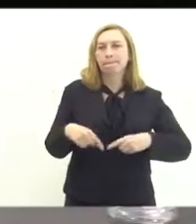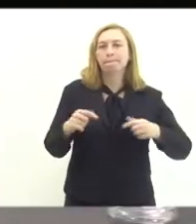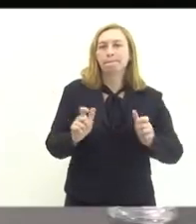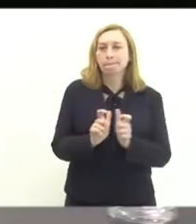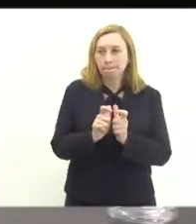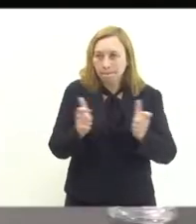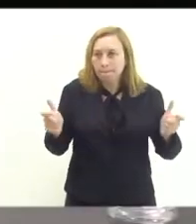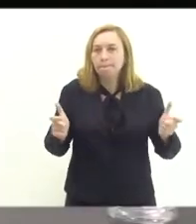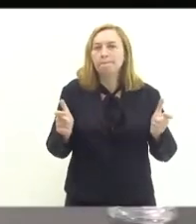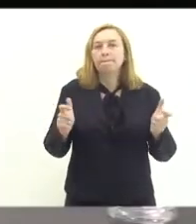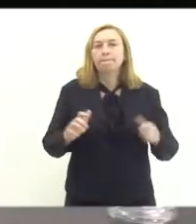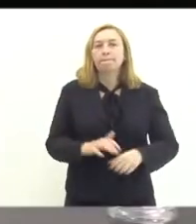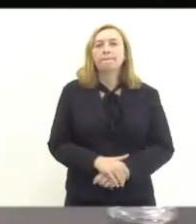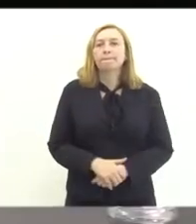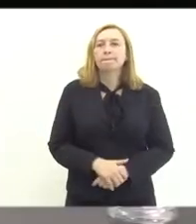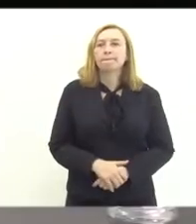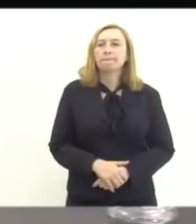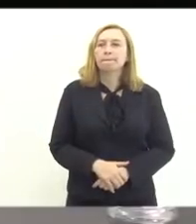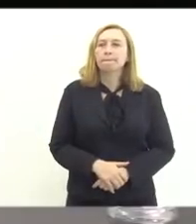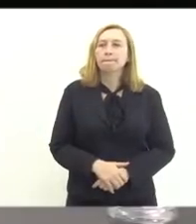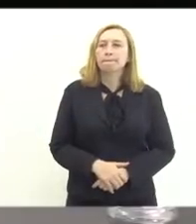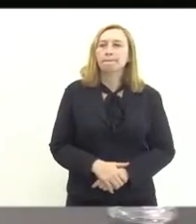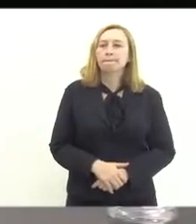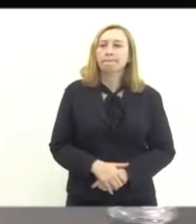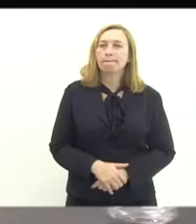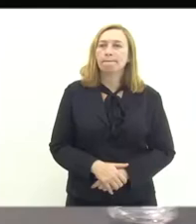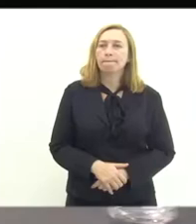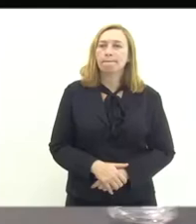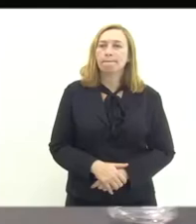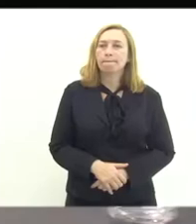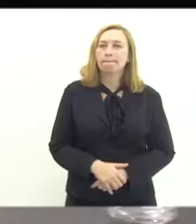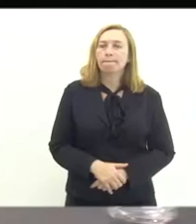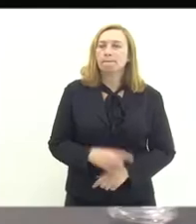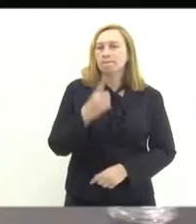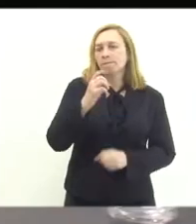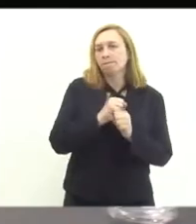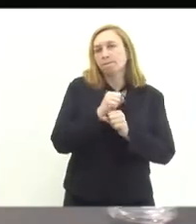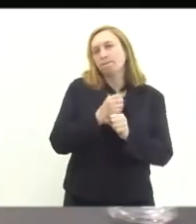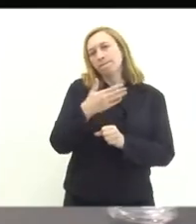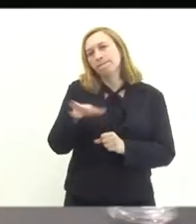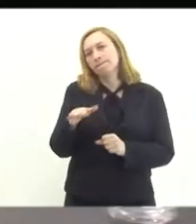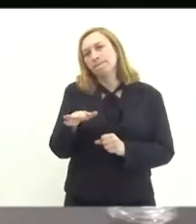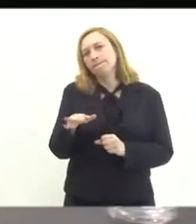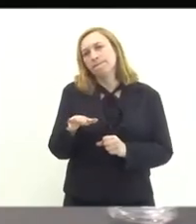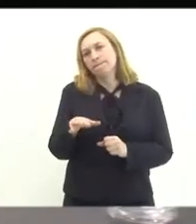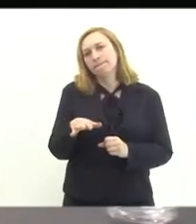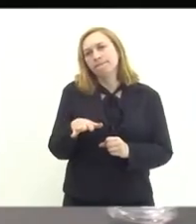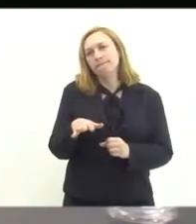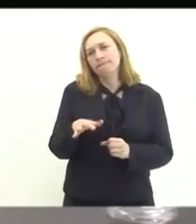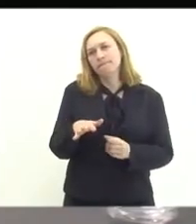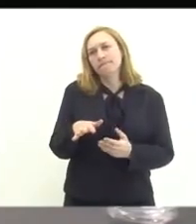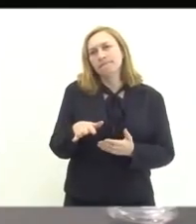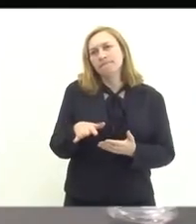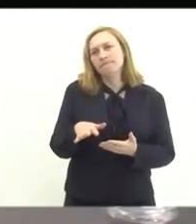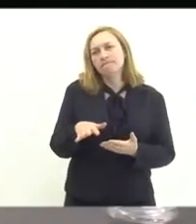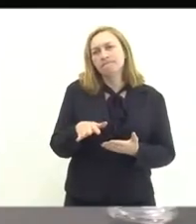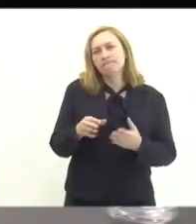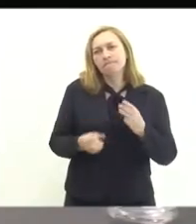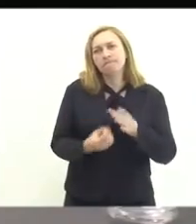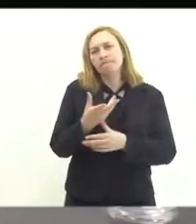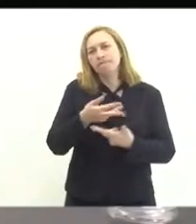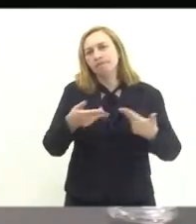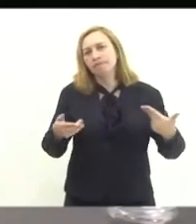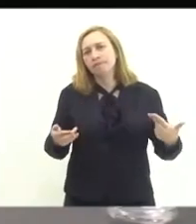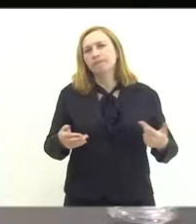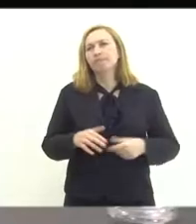muito grande a gente e um uma um ano e meio a gente vem Já construiu